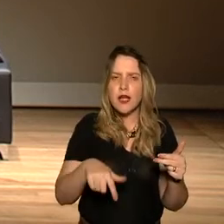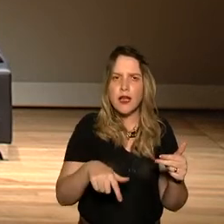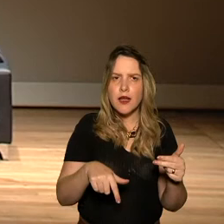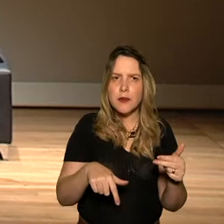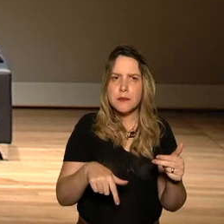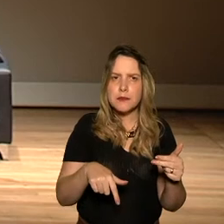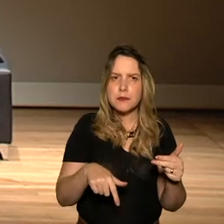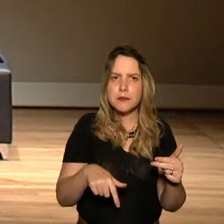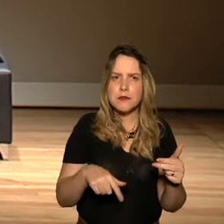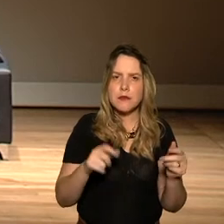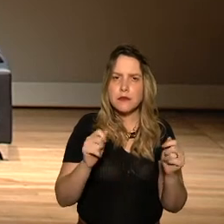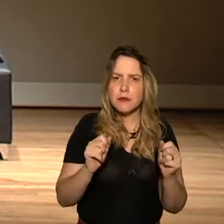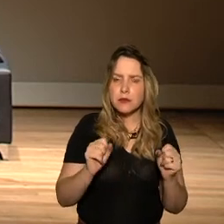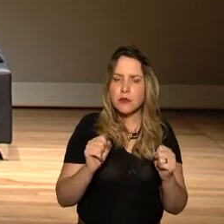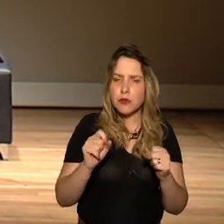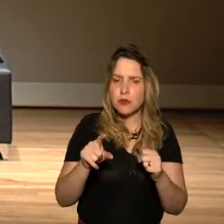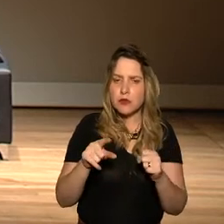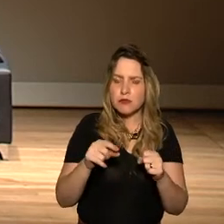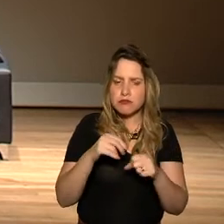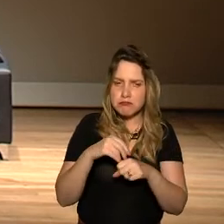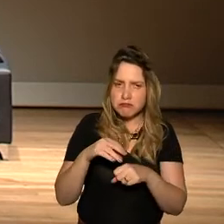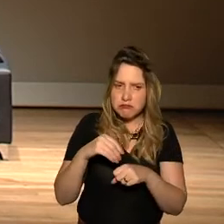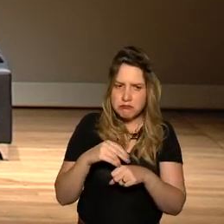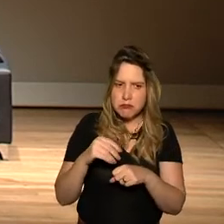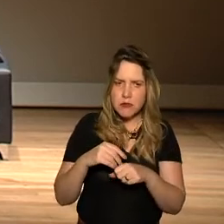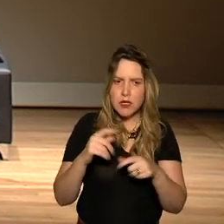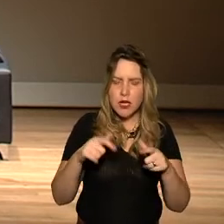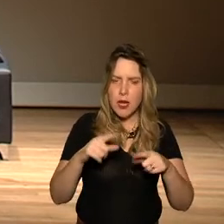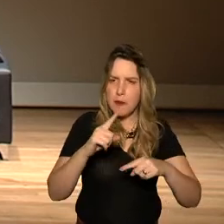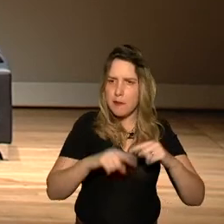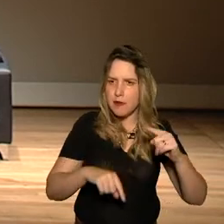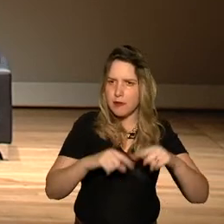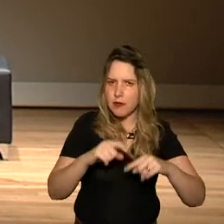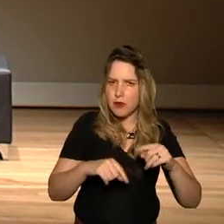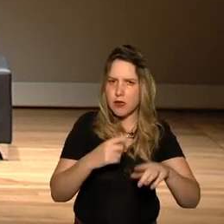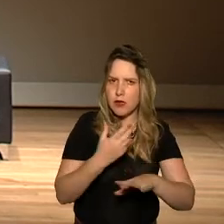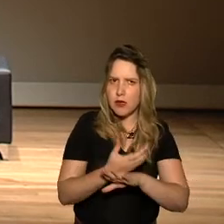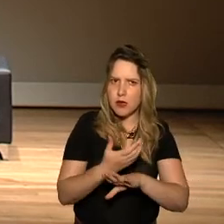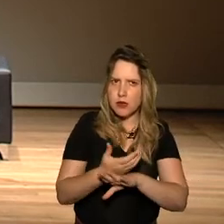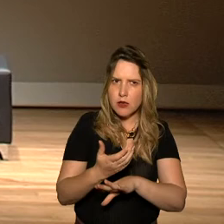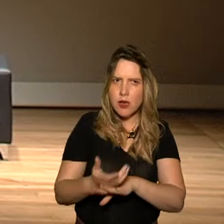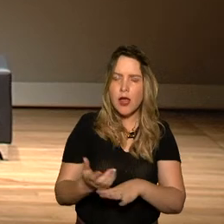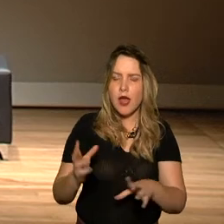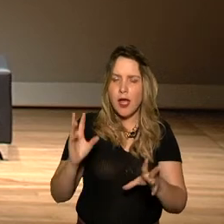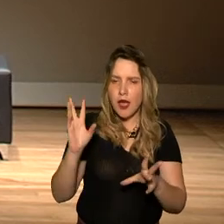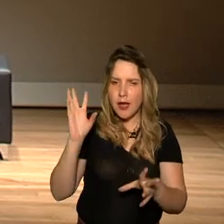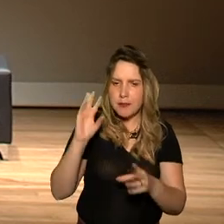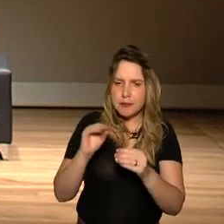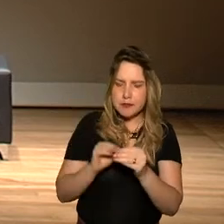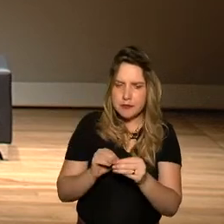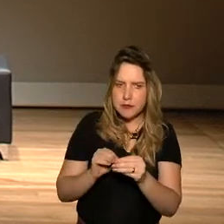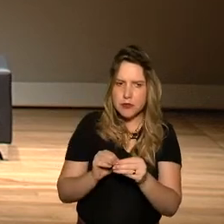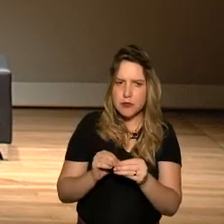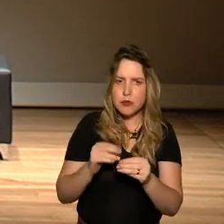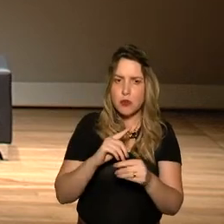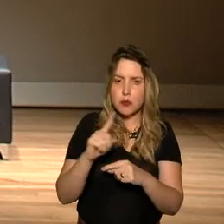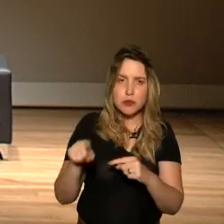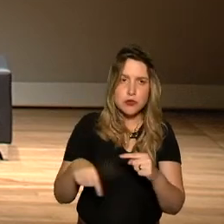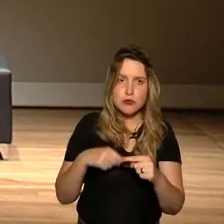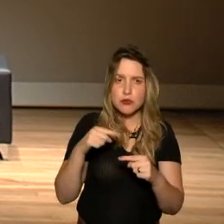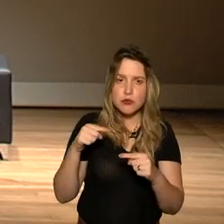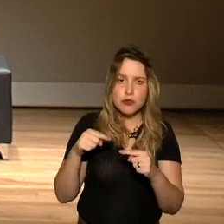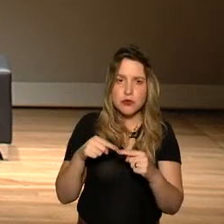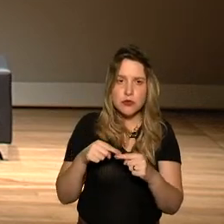que você vai querer receber ou vai estar aberto né a Bienal agora né vai receber gente pode